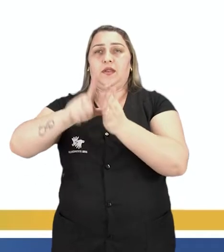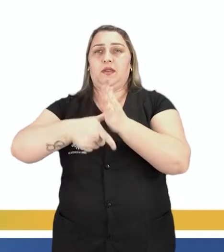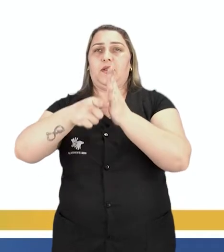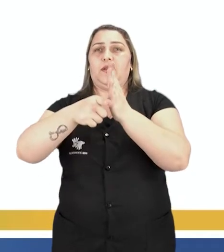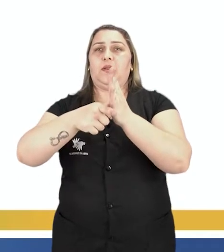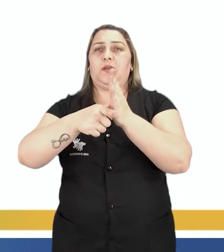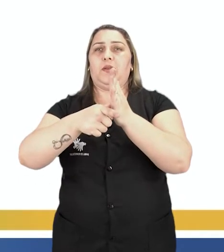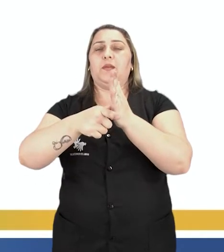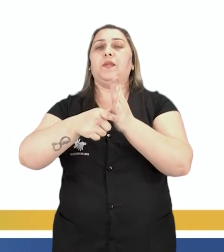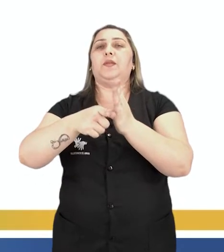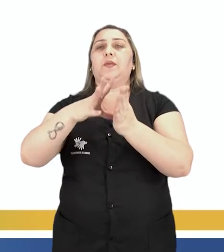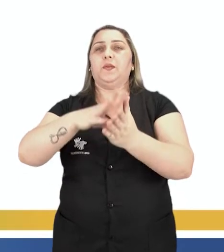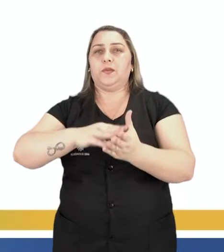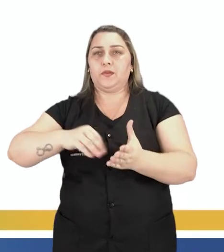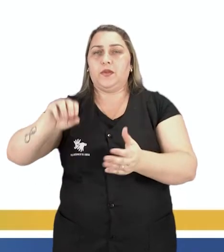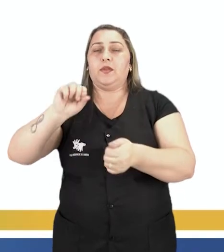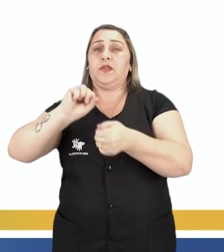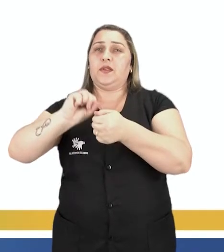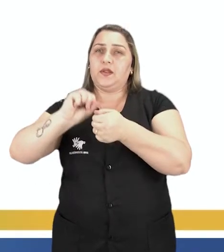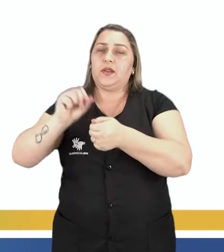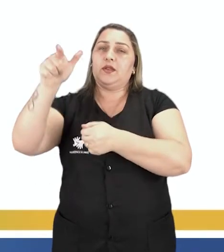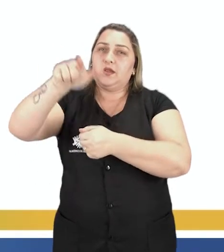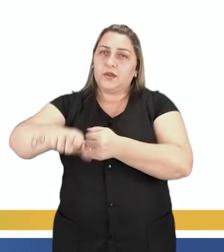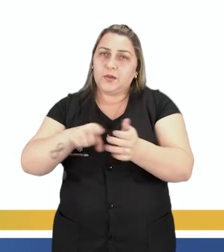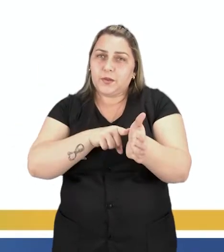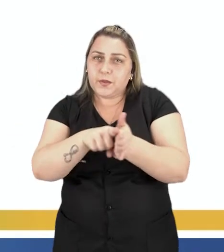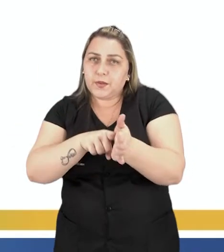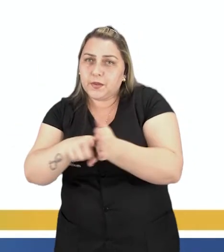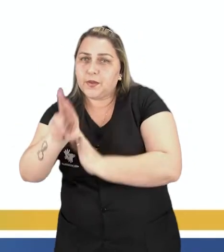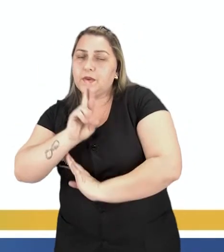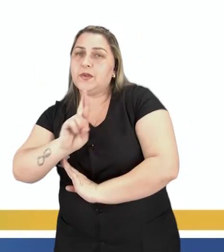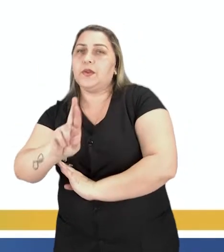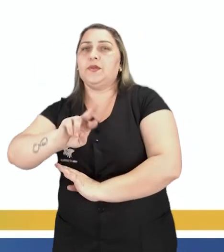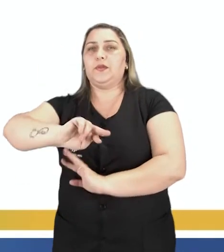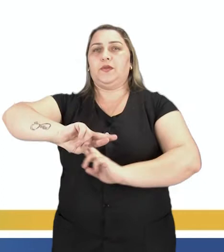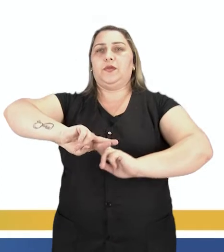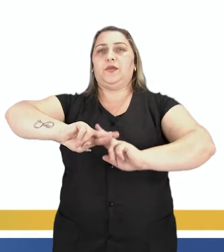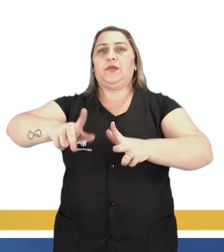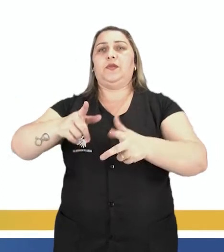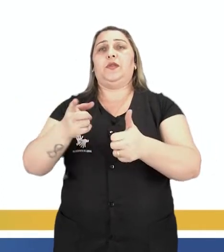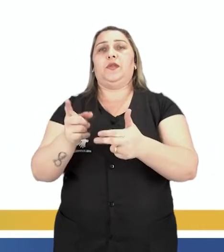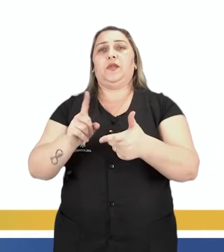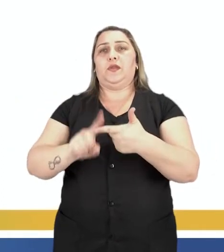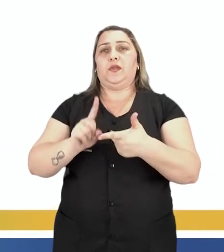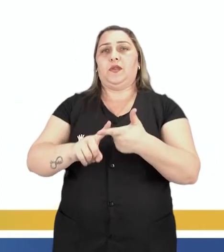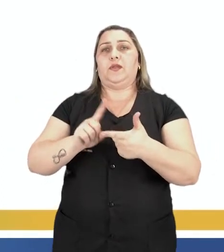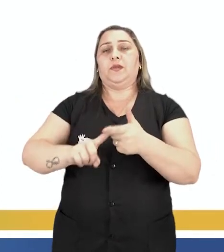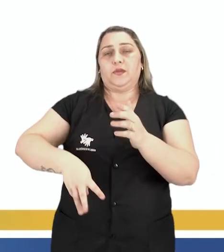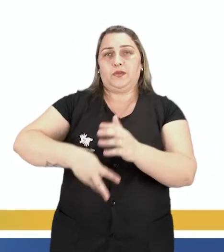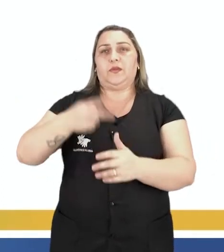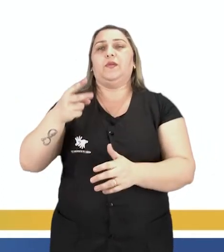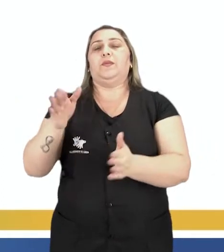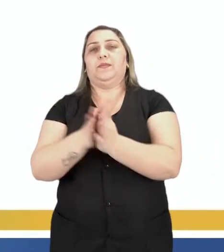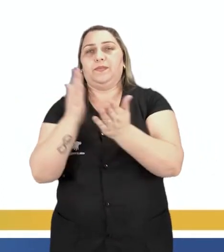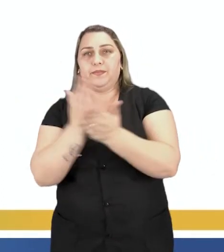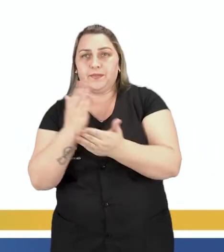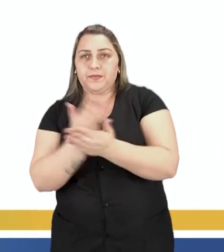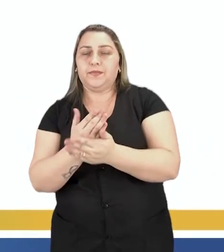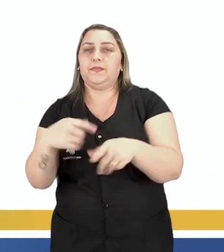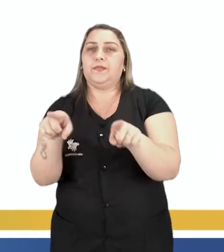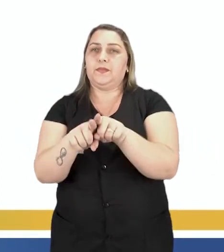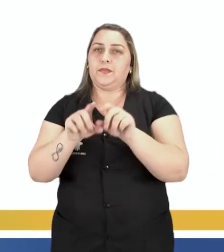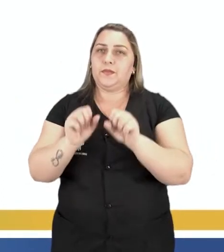publicado, fazendo com que a consulta possa apresentar resultado diferente numa segunda ocasião, os livros também podem ser